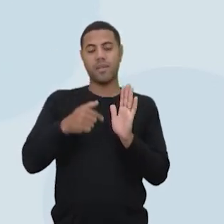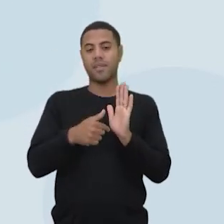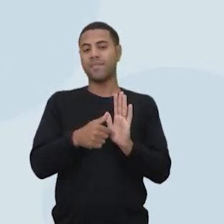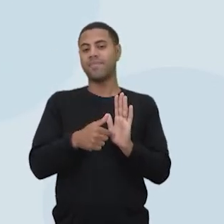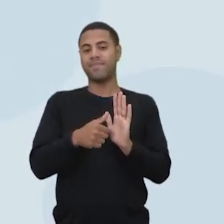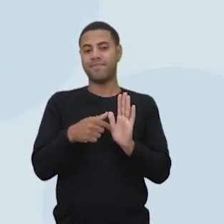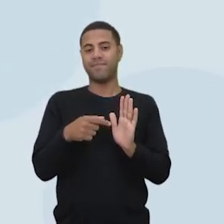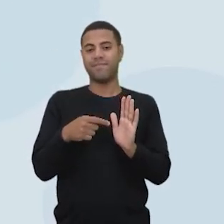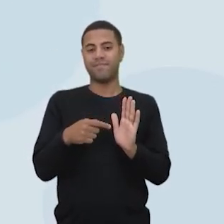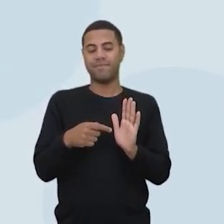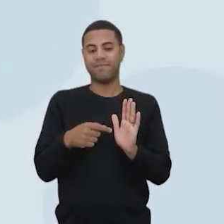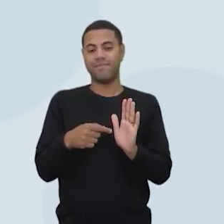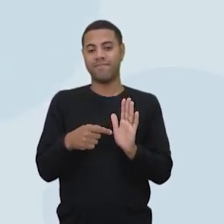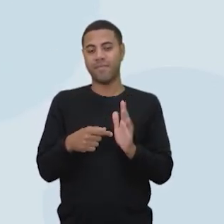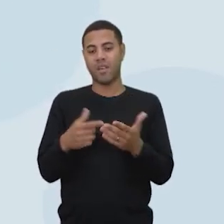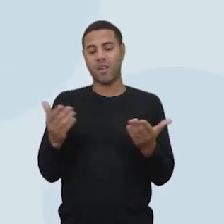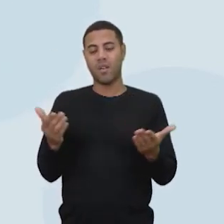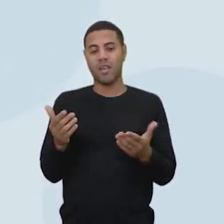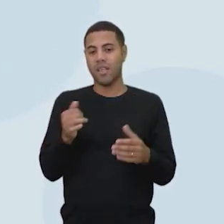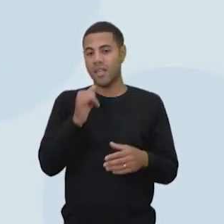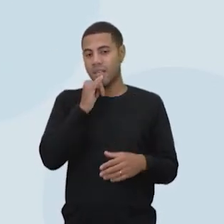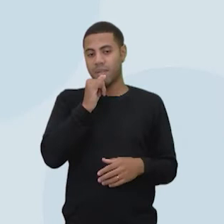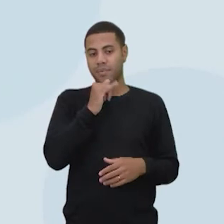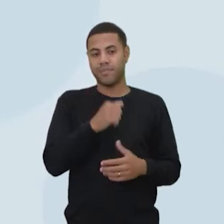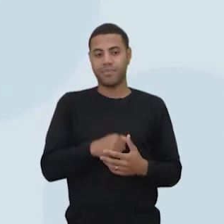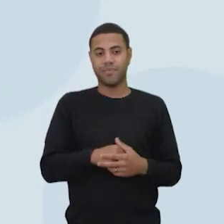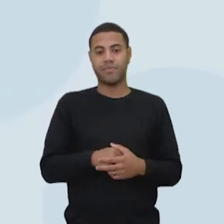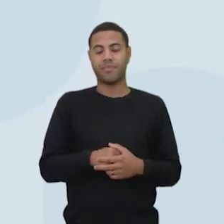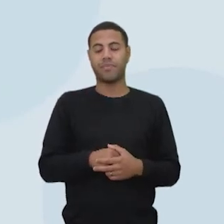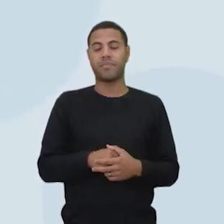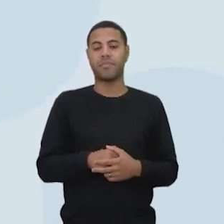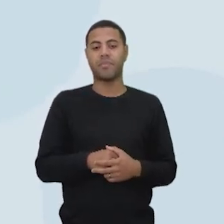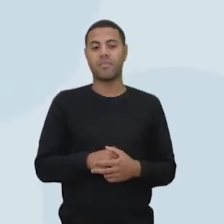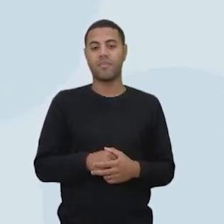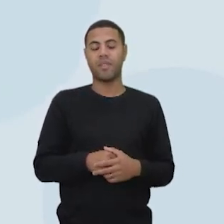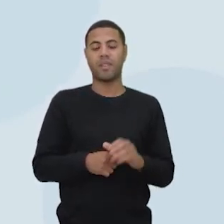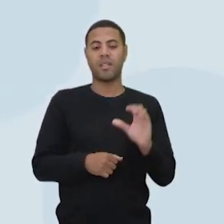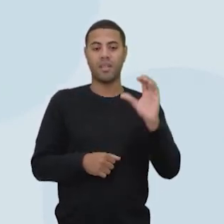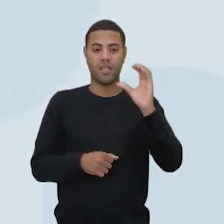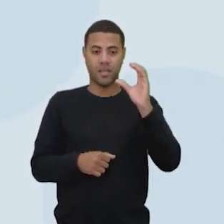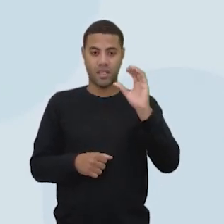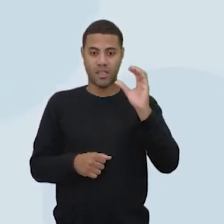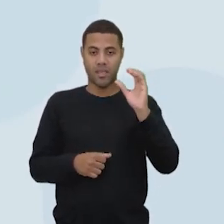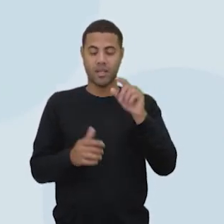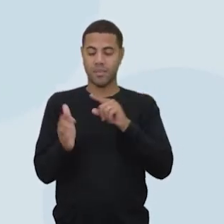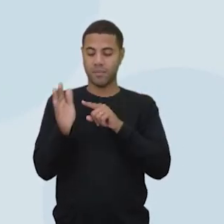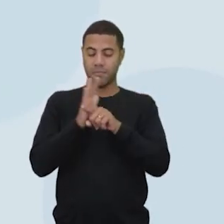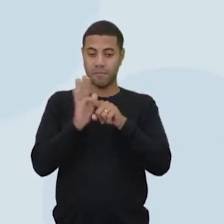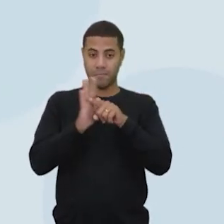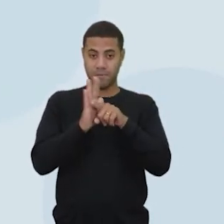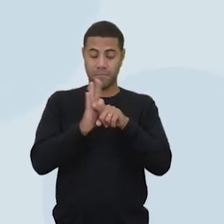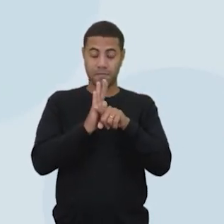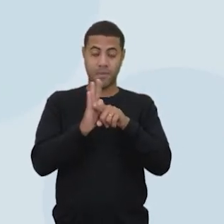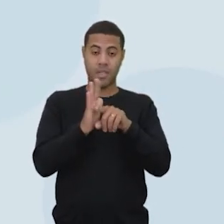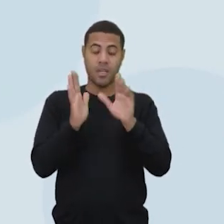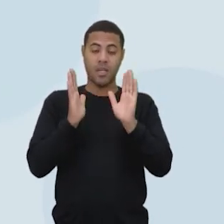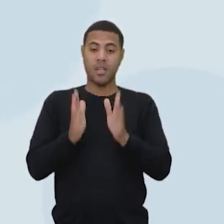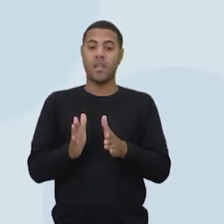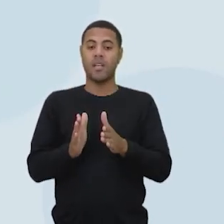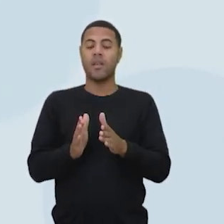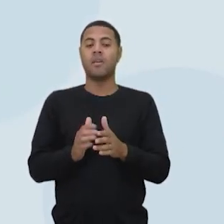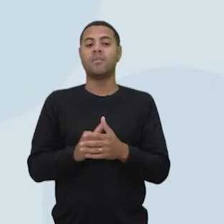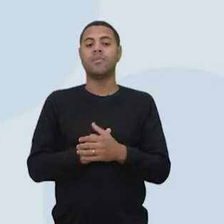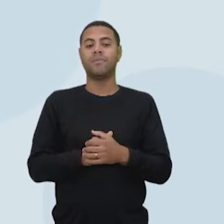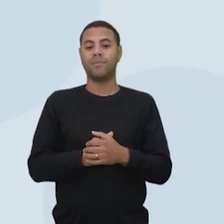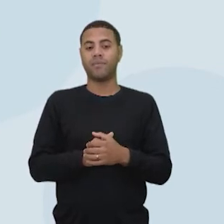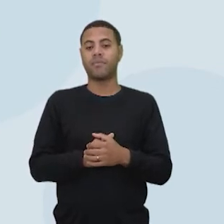estão realizando no momento. Ou seja, né, um cientista A faz uma pesquisa científica, né, ele faz um